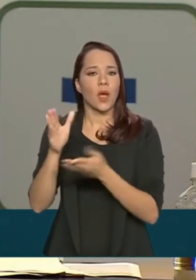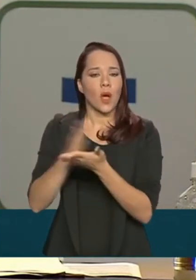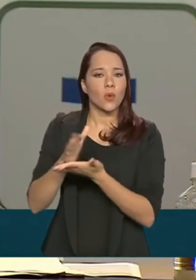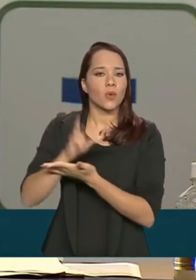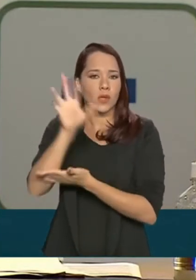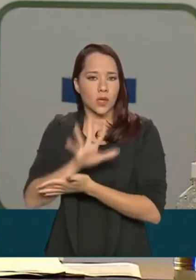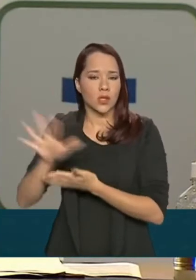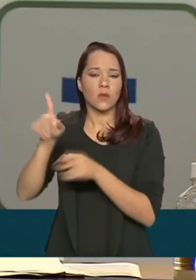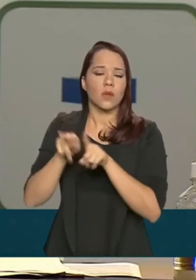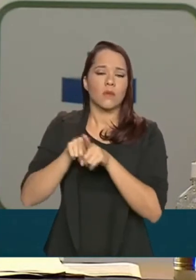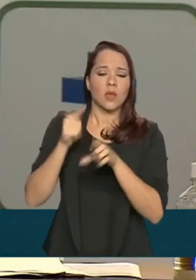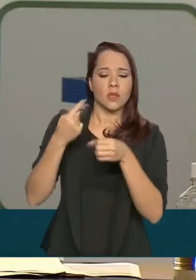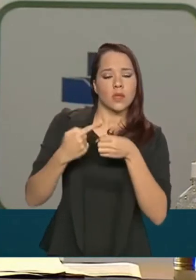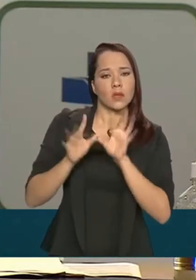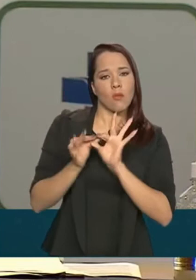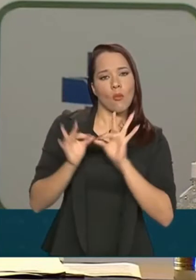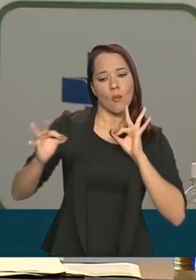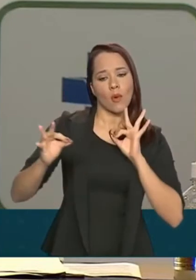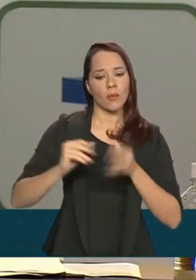regiões também do interior.